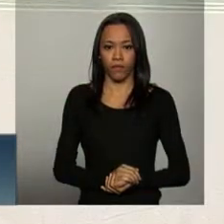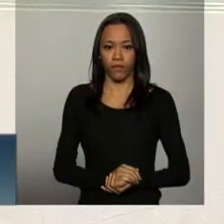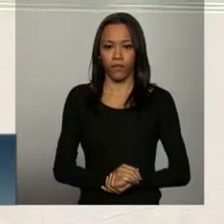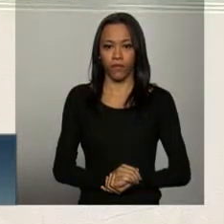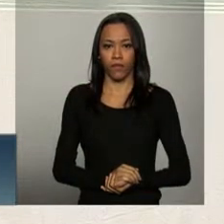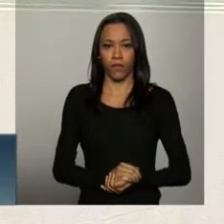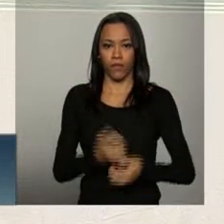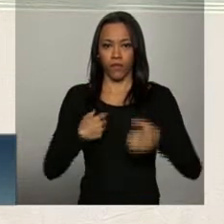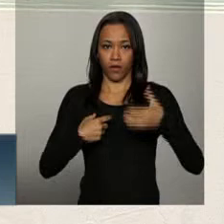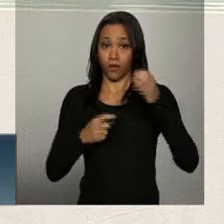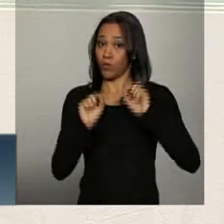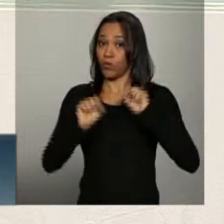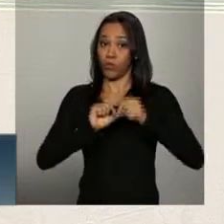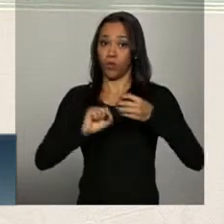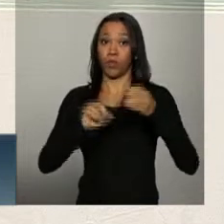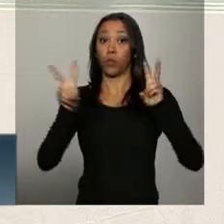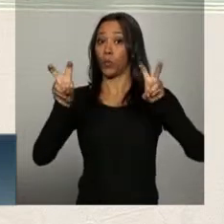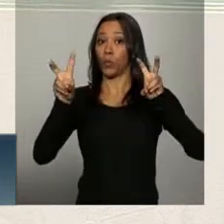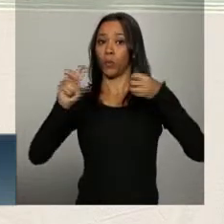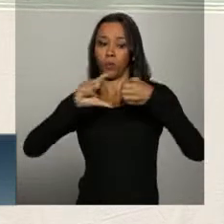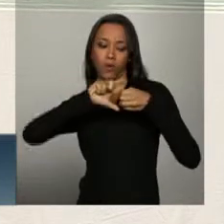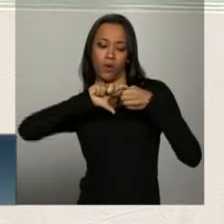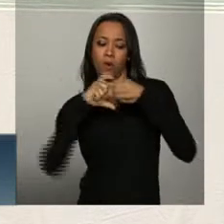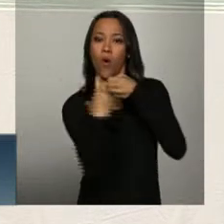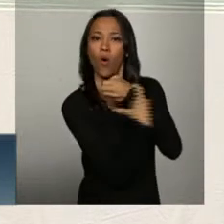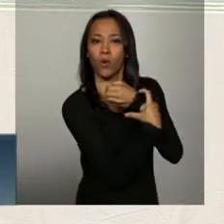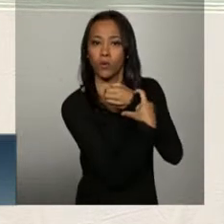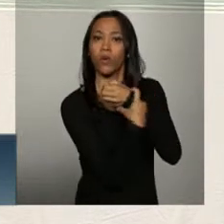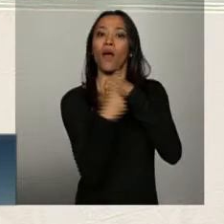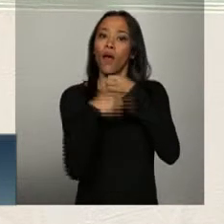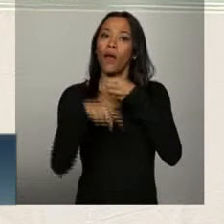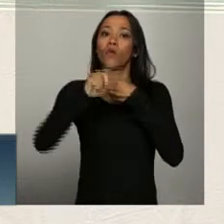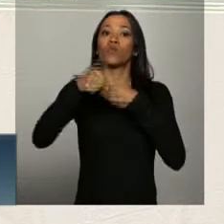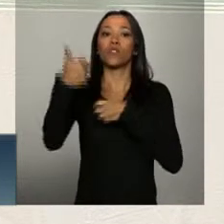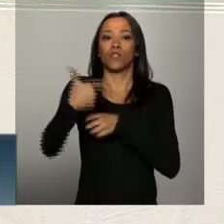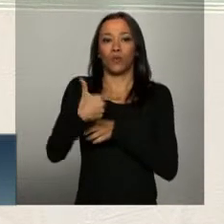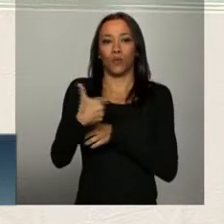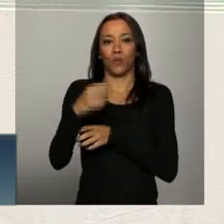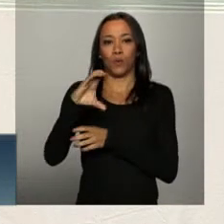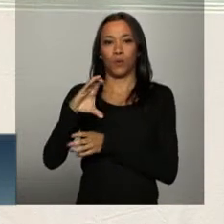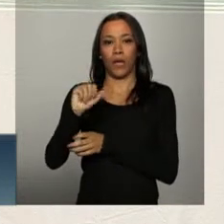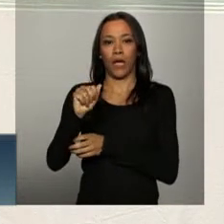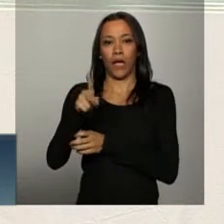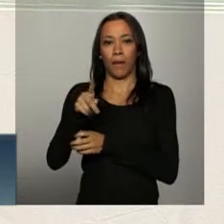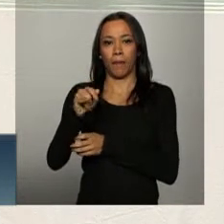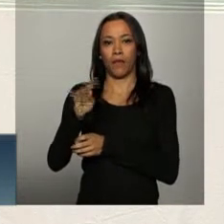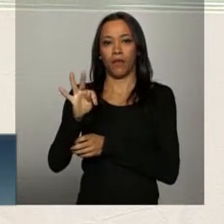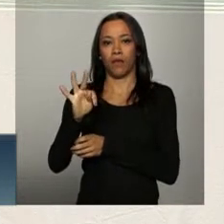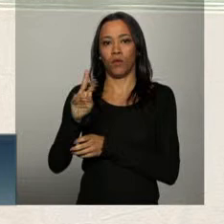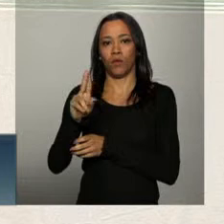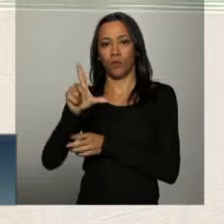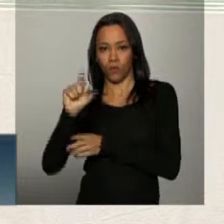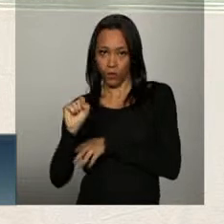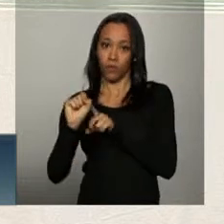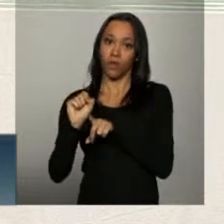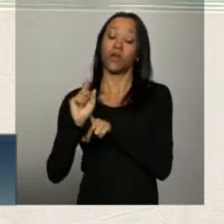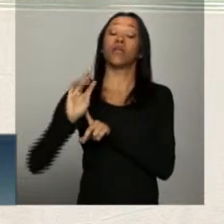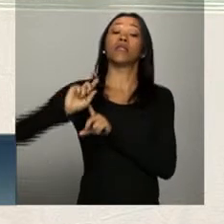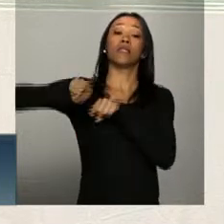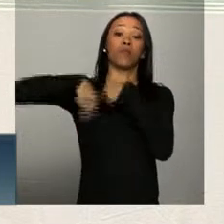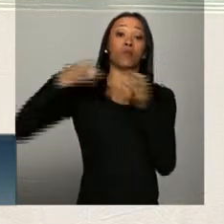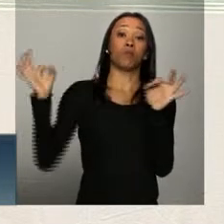a rotulagem é um capítulo, o segundo capítulo agora a ser avaliado. E vamos por capítulo até finalizar o